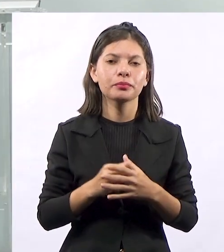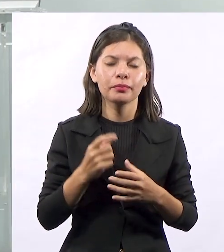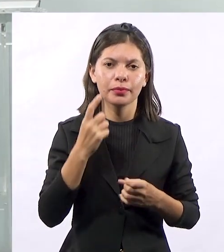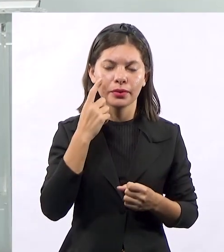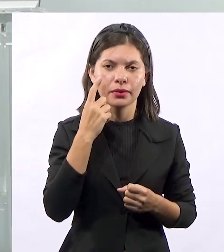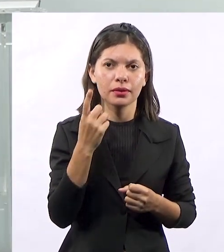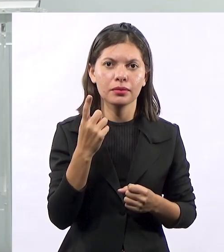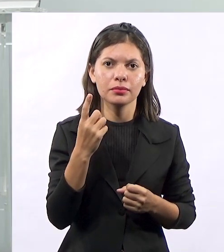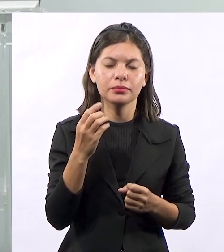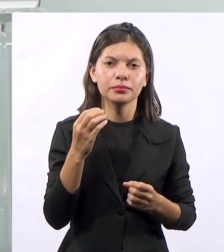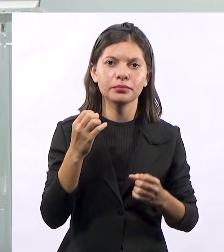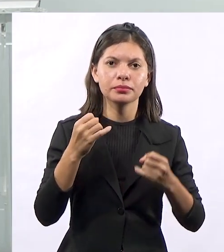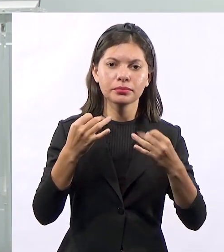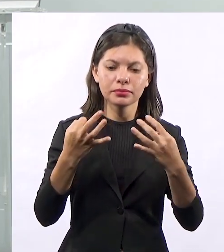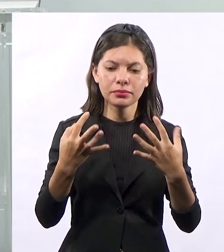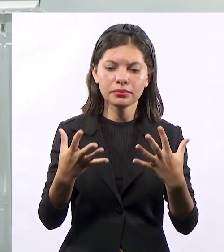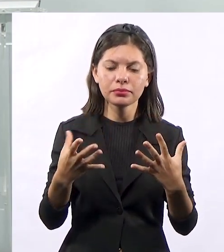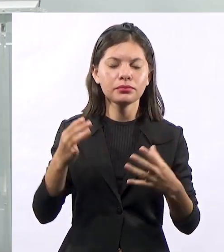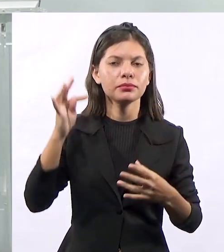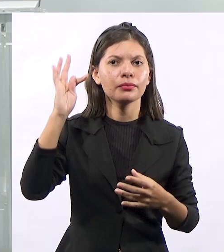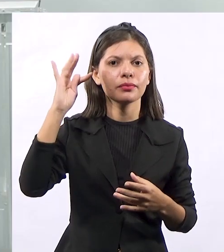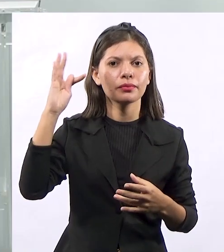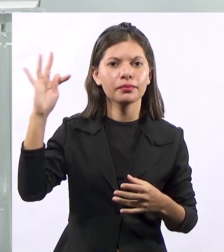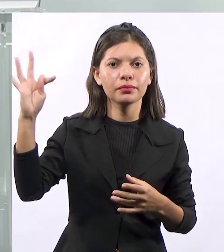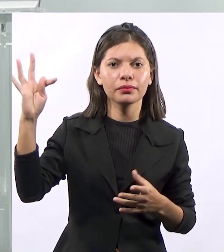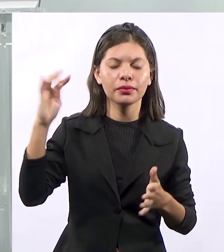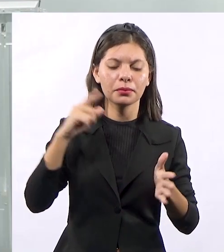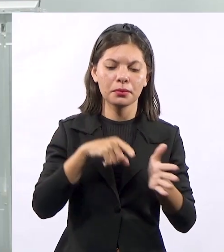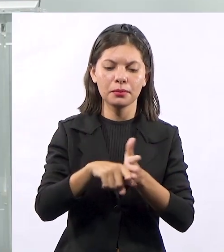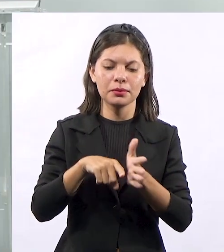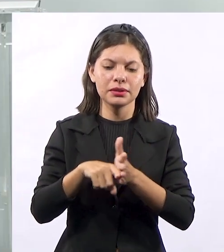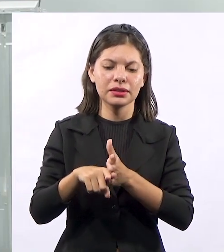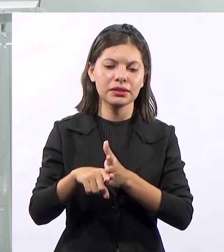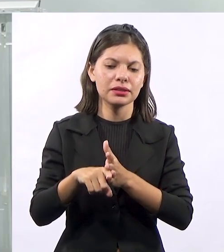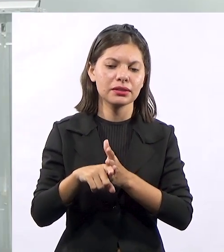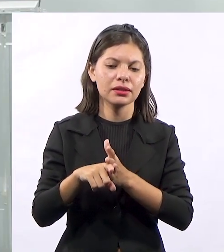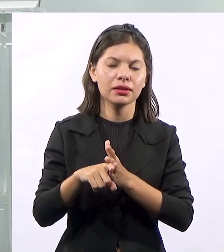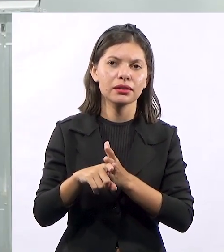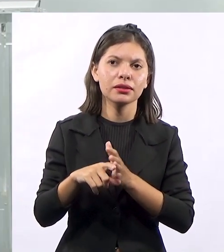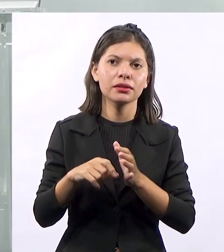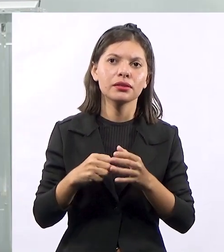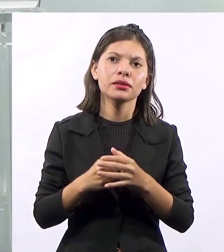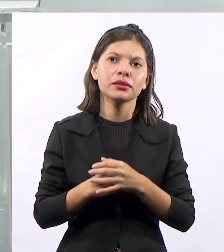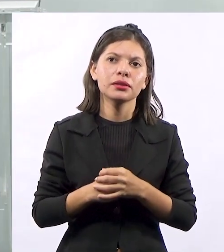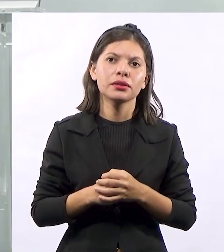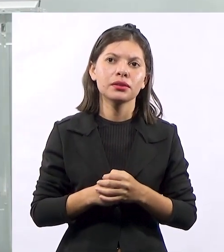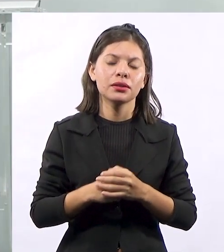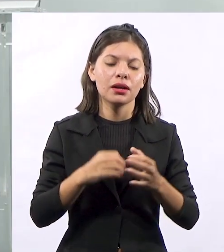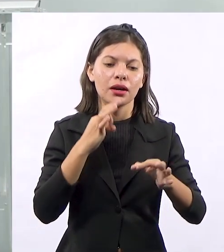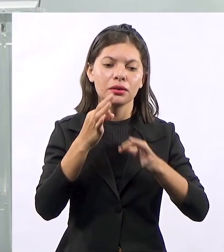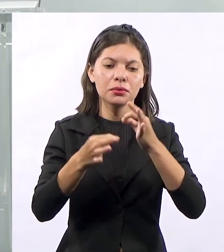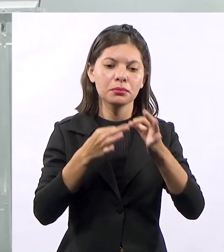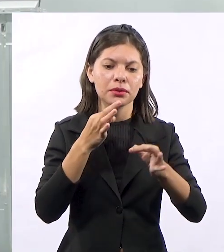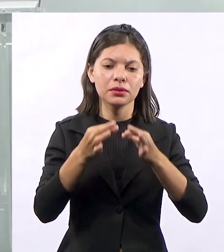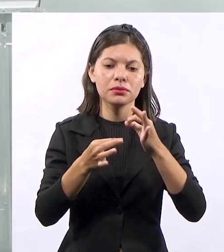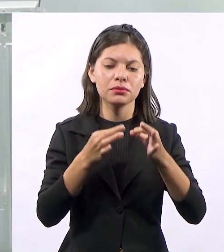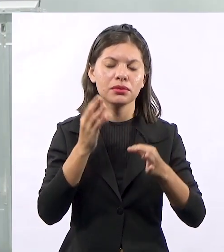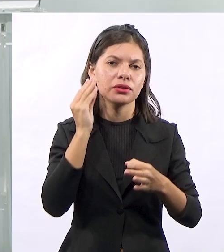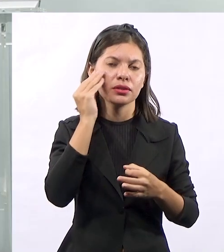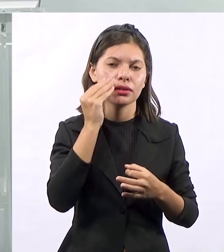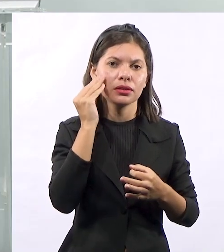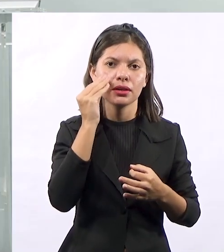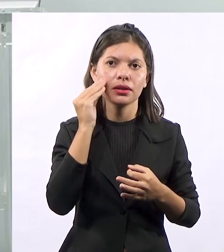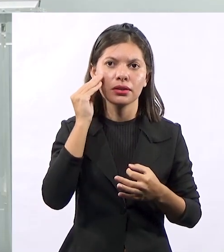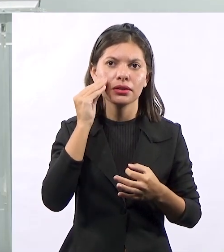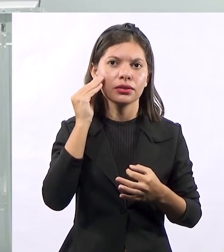fundamentação teórica numa pesquisa científica, você vai tentar construir argumentos tanto de testagem, de experimentação,